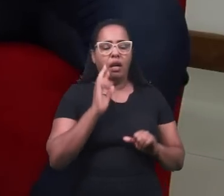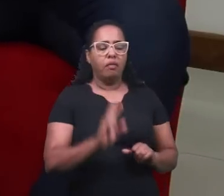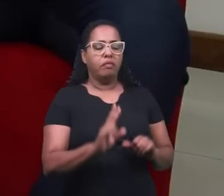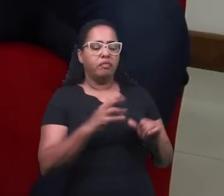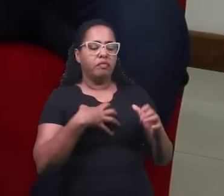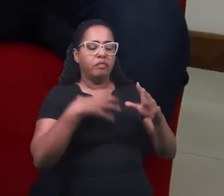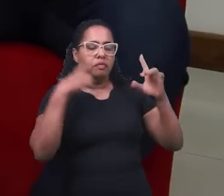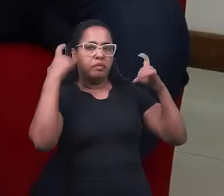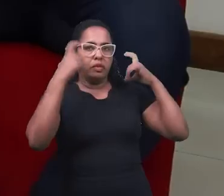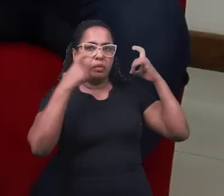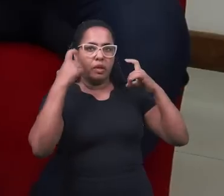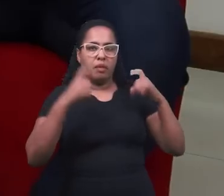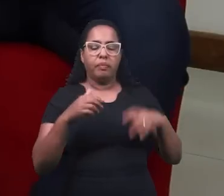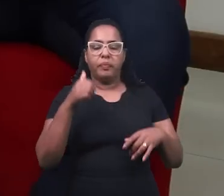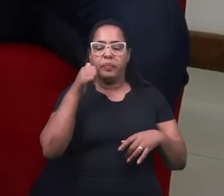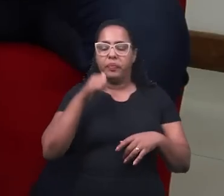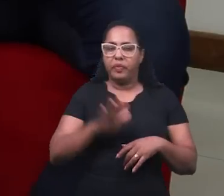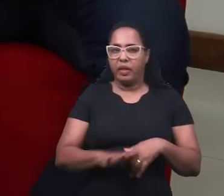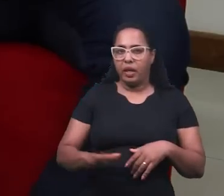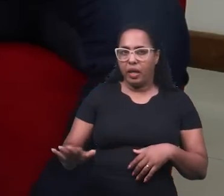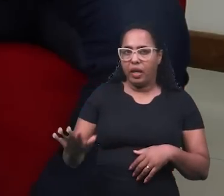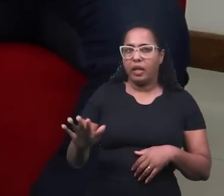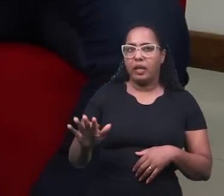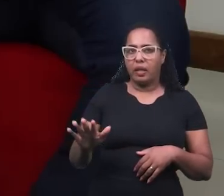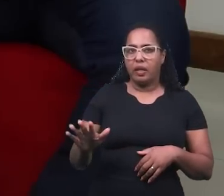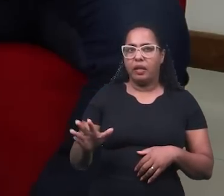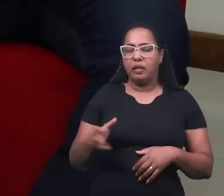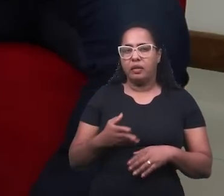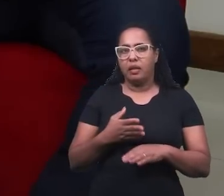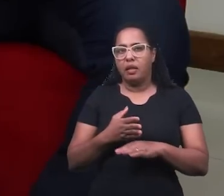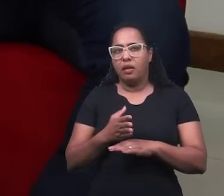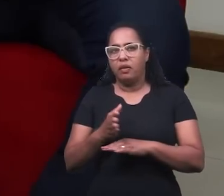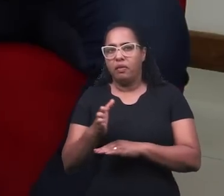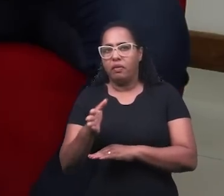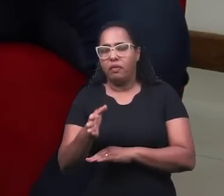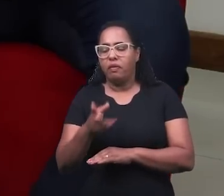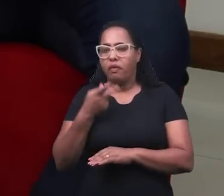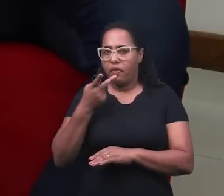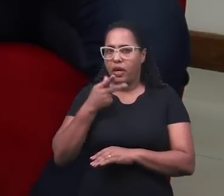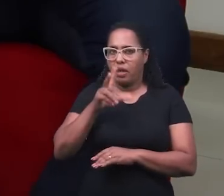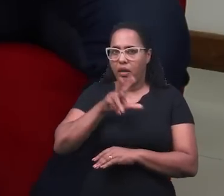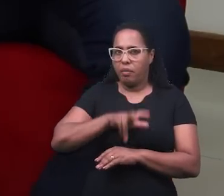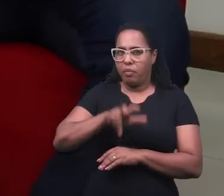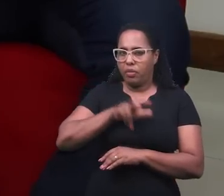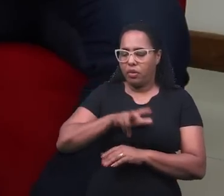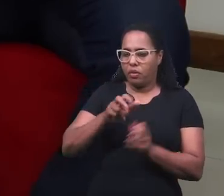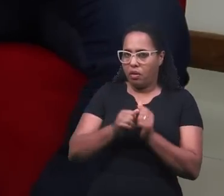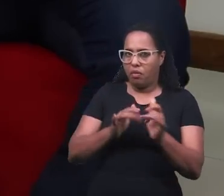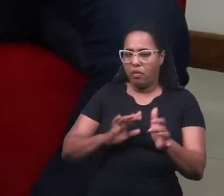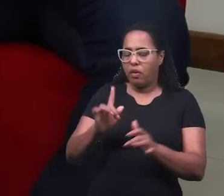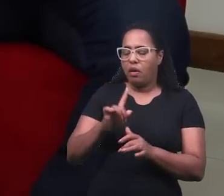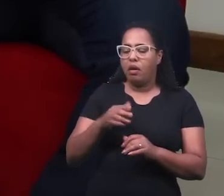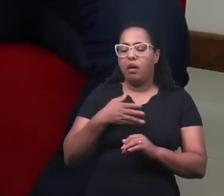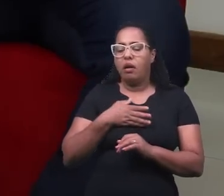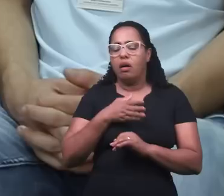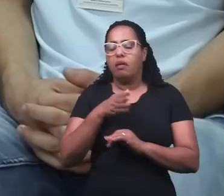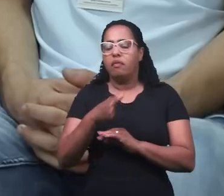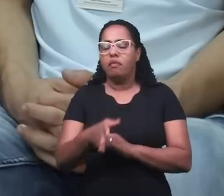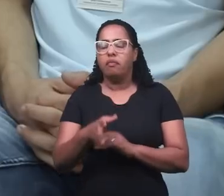muito a irmã. E ali essa criança ela foi alfabetizada ali na Austrália, né, ela fala português, mas não tão